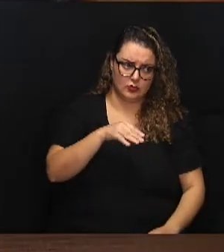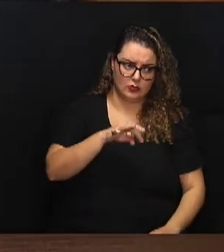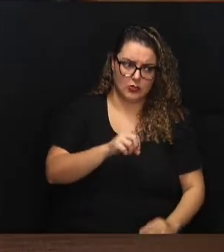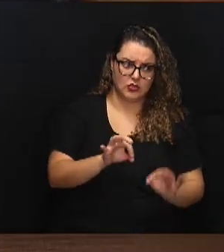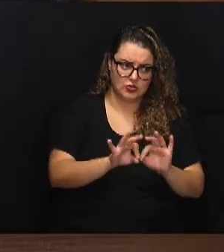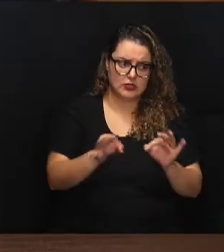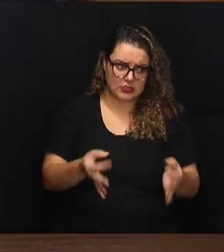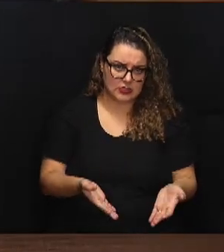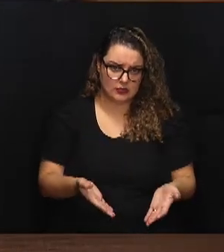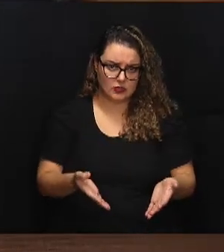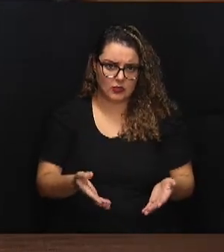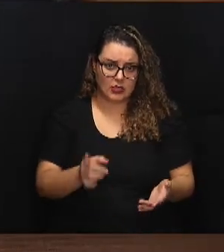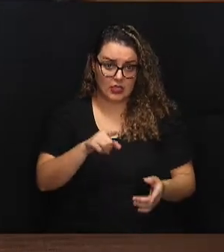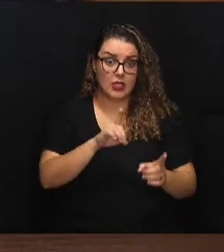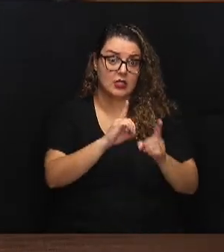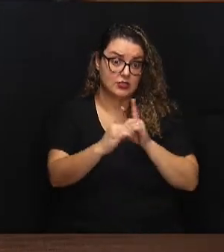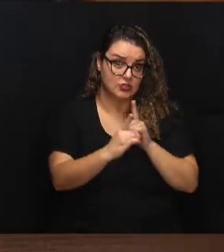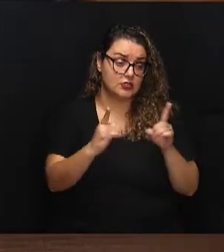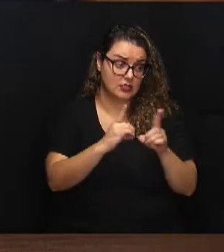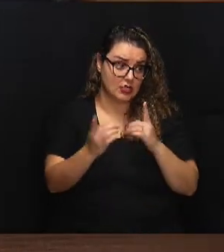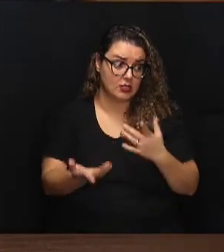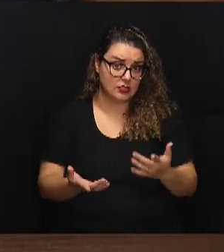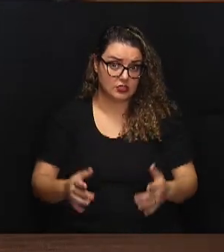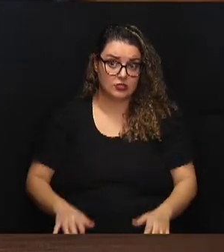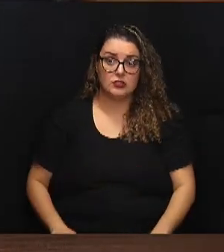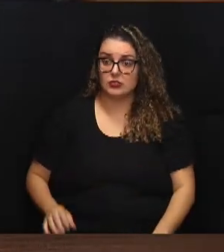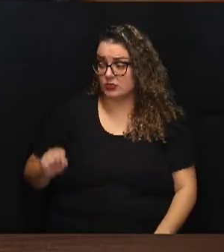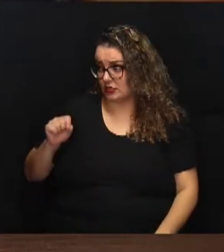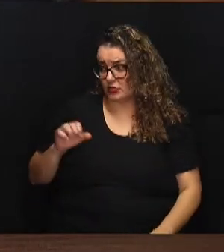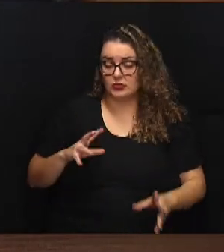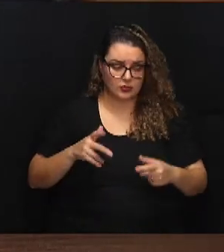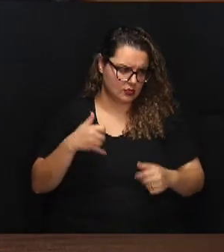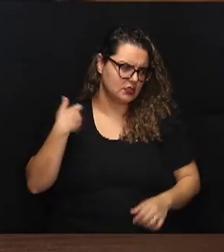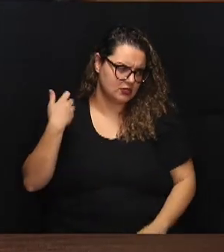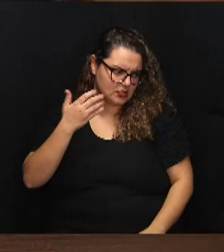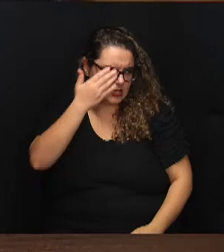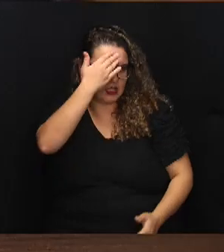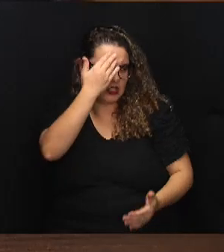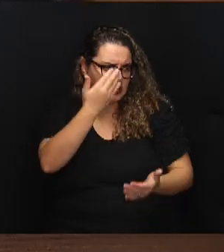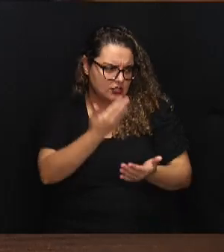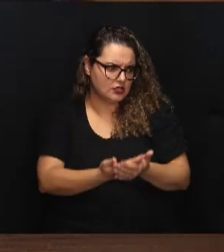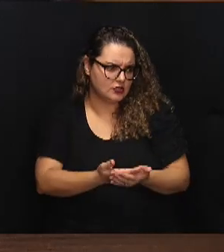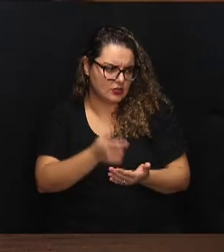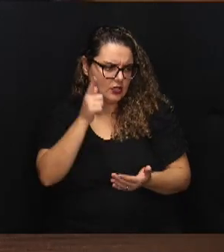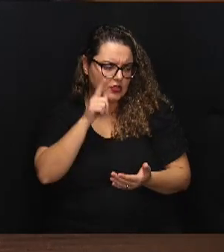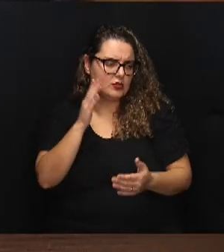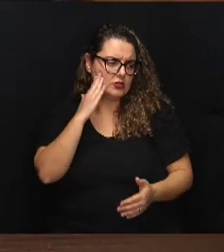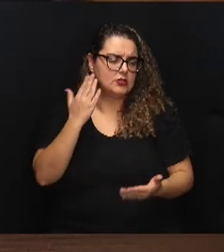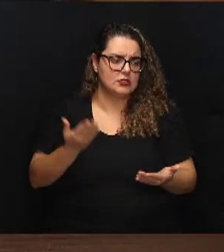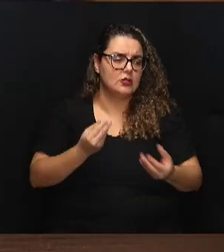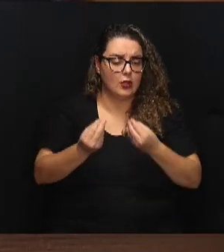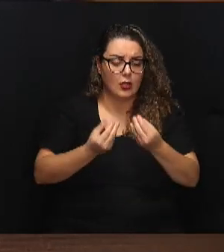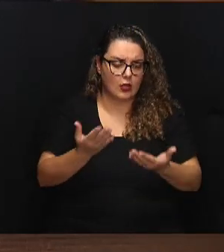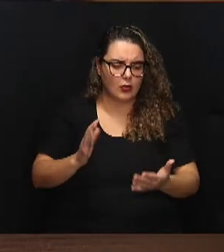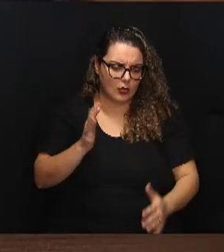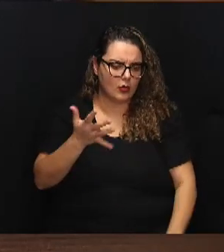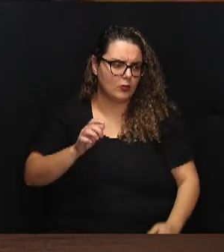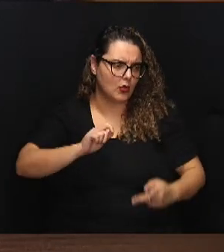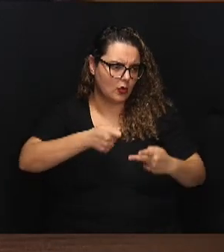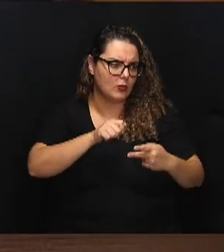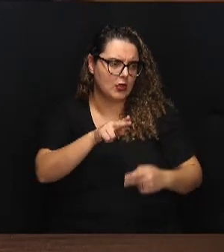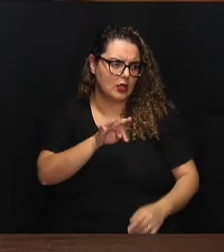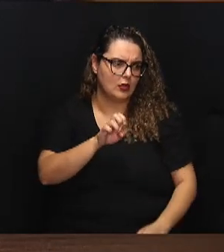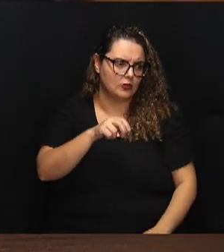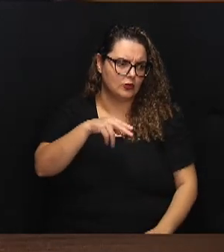simples, né? É muito didático, né? Então, todas as idades, assim, eu acredito que vai conseguir entender como o funcionamento dessa